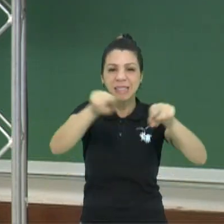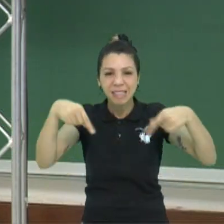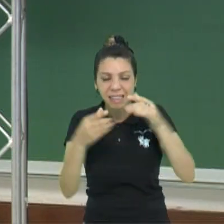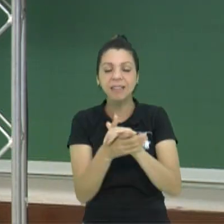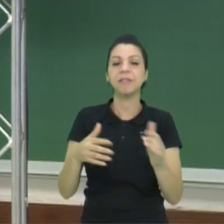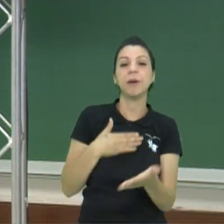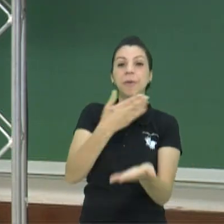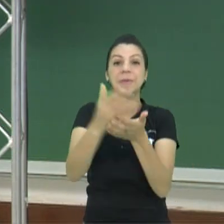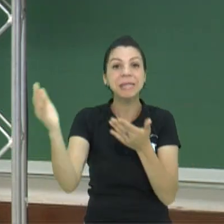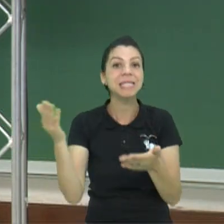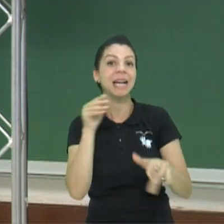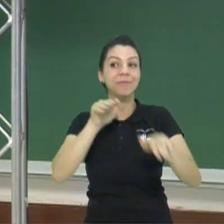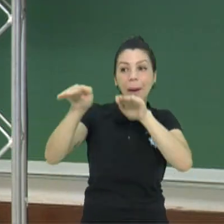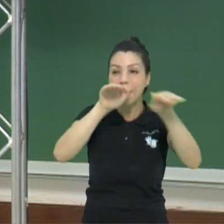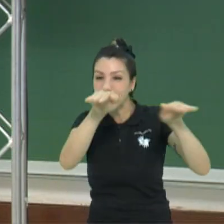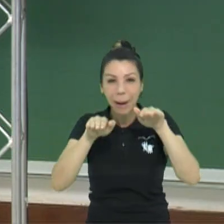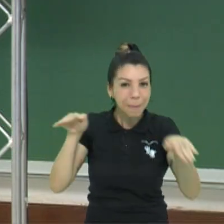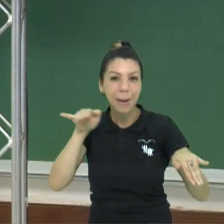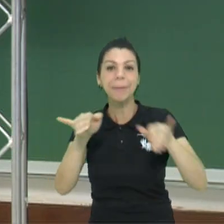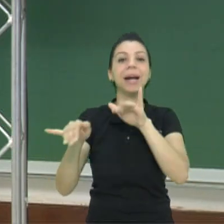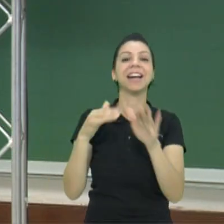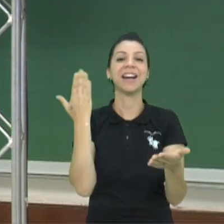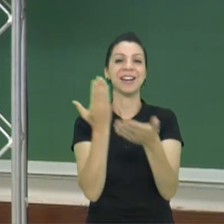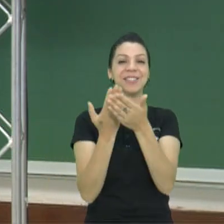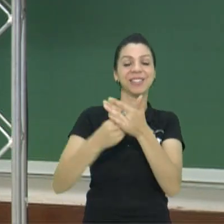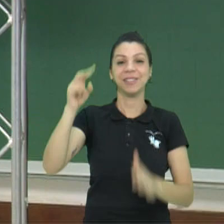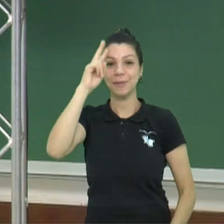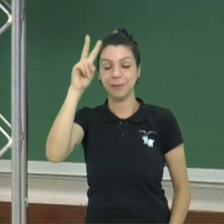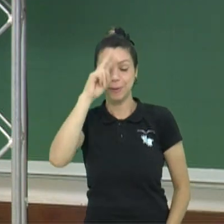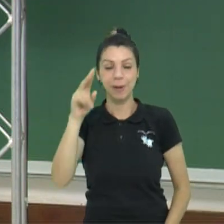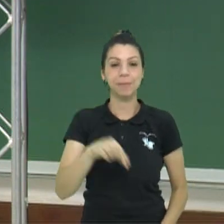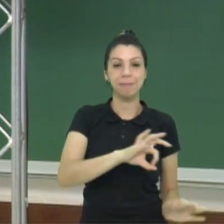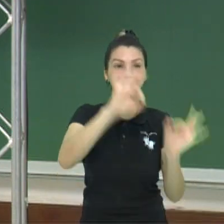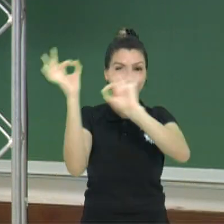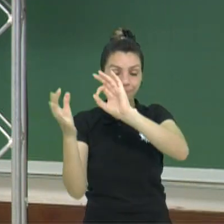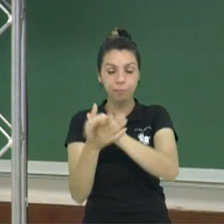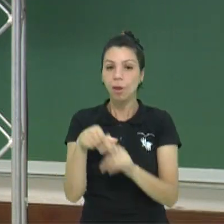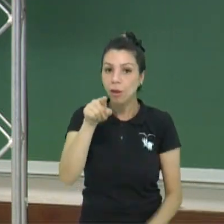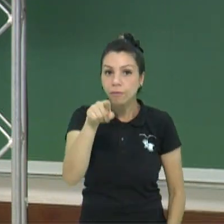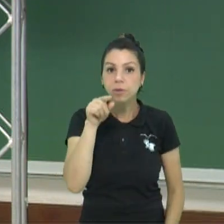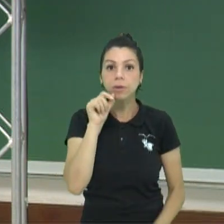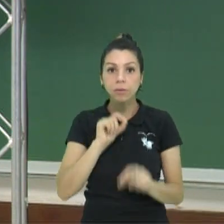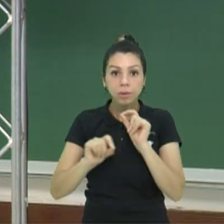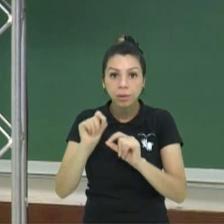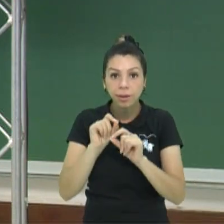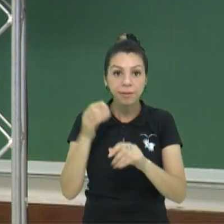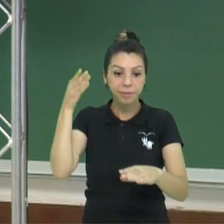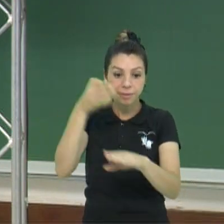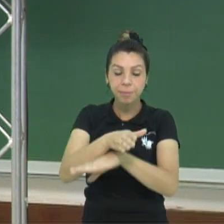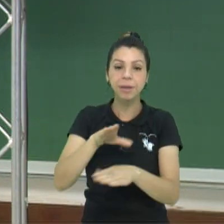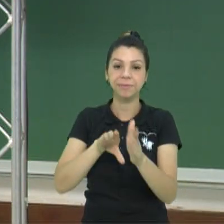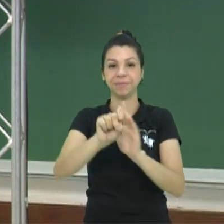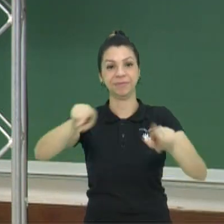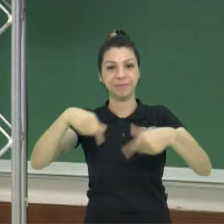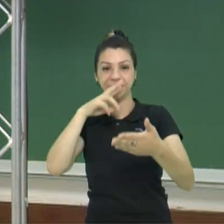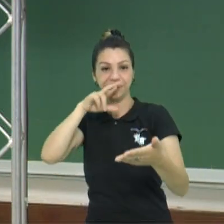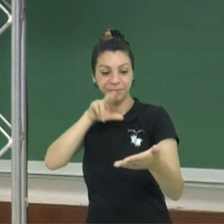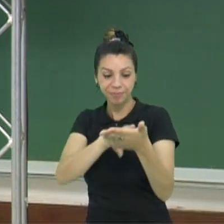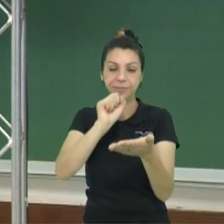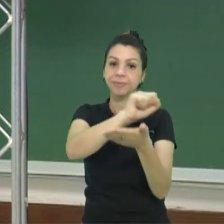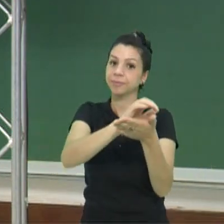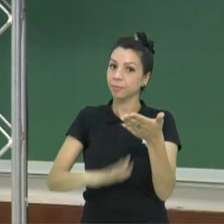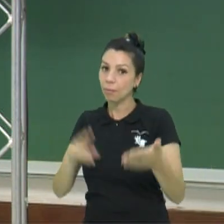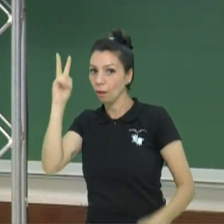começando a aula de história, avisa todo mundo para vir assistir. Enquanto isso, você que faz tarefas pelo Classroom, lembre-se de fazer